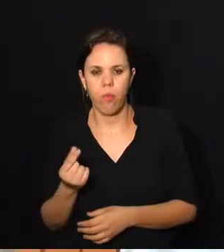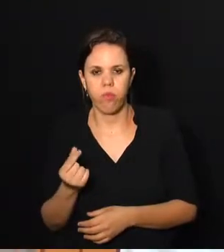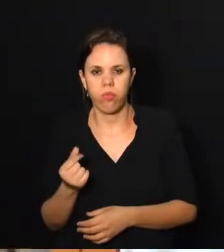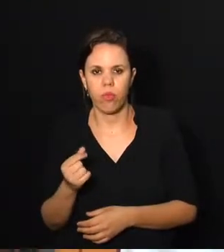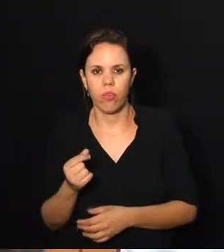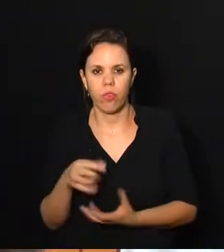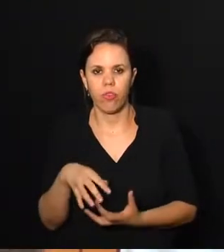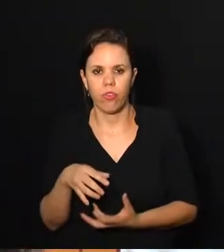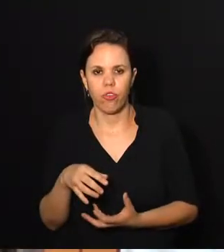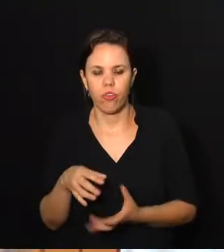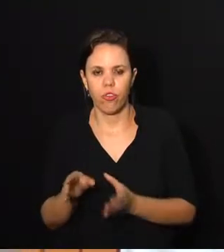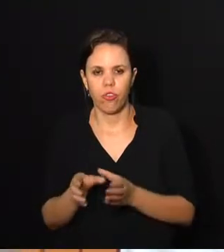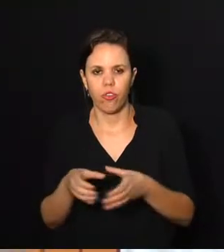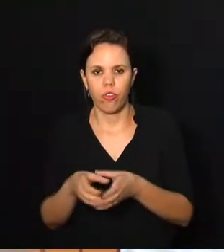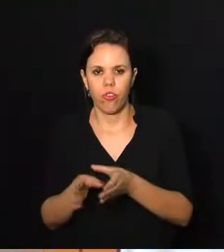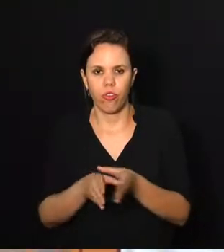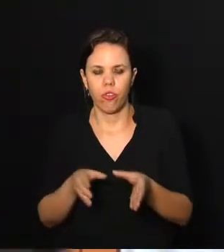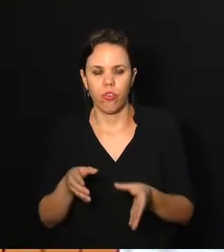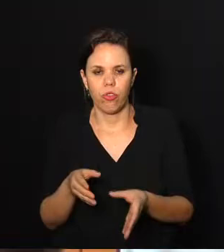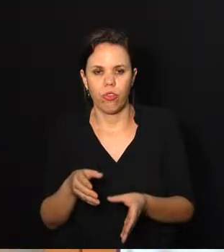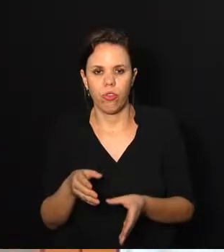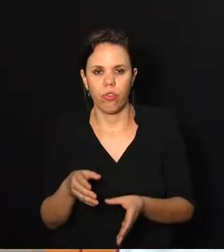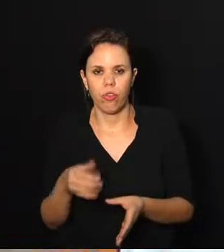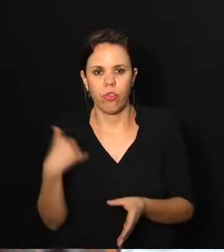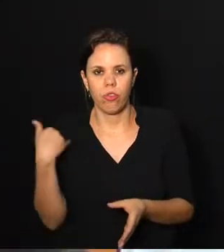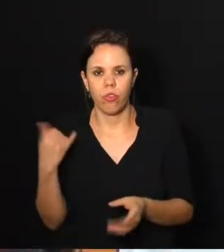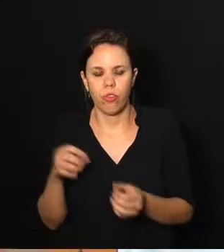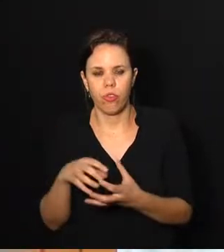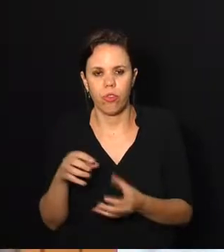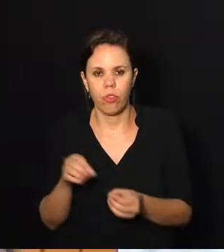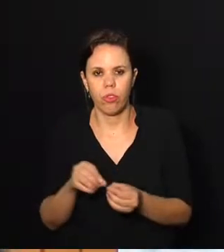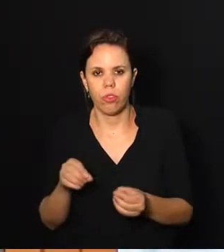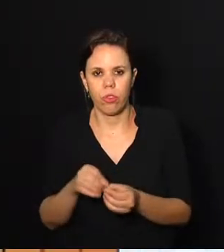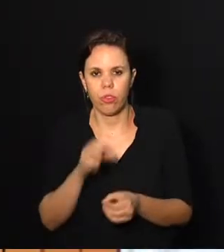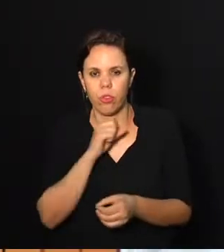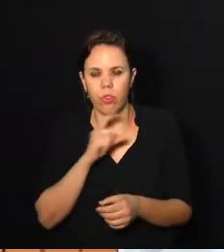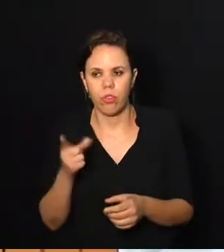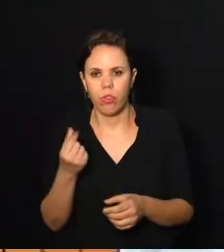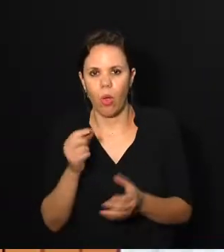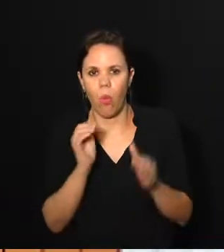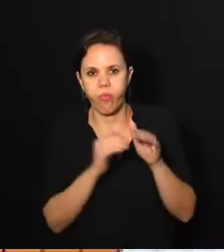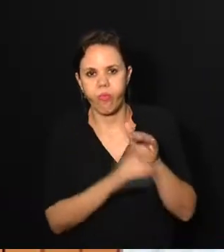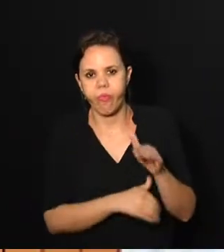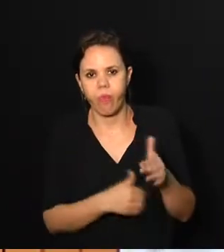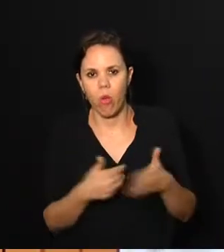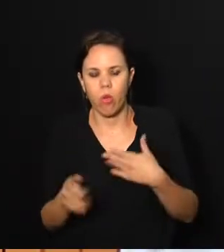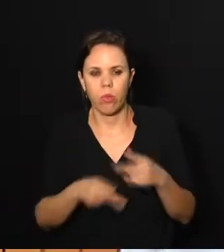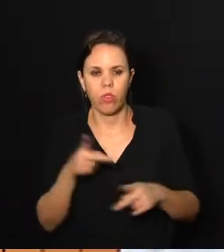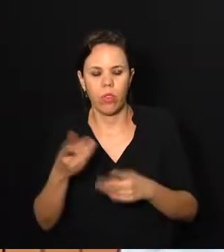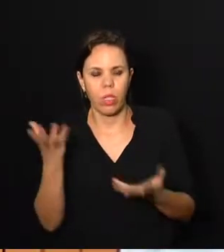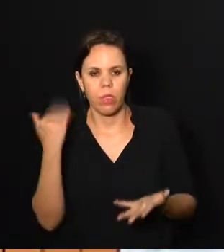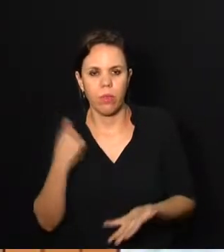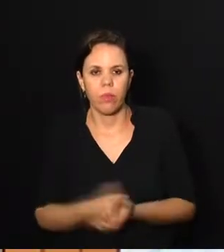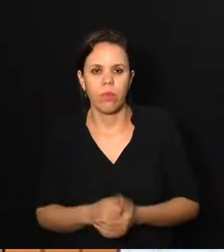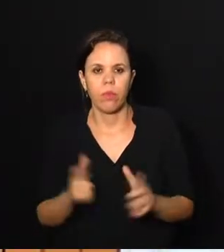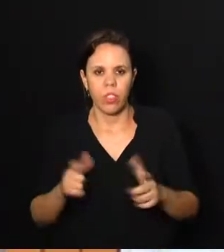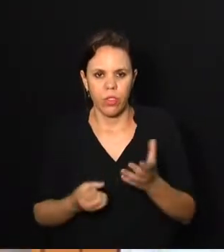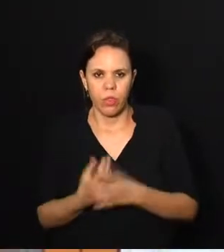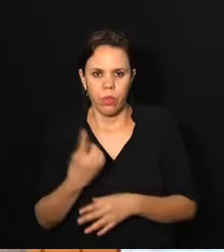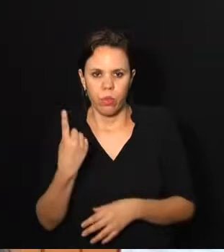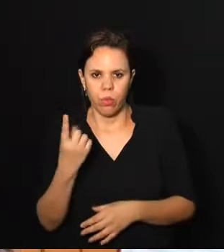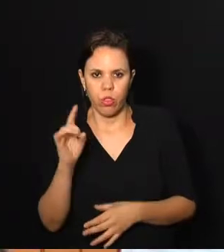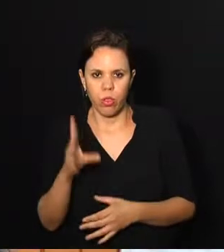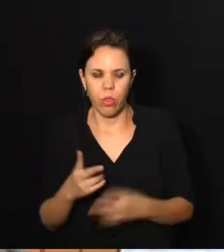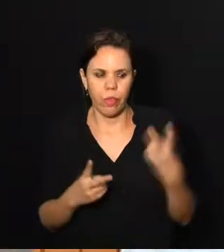do idoso, a secretária está trabalhando, o local está lá, o dinheiro já está na conta corrente. O que a população quer saber é isso. Vai sair, vai. É uma só?